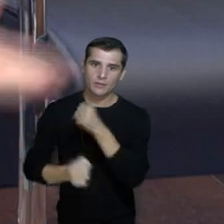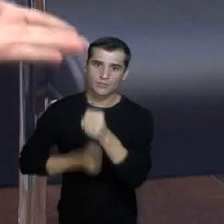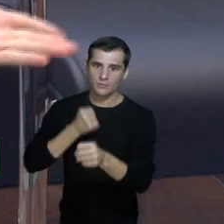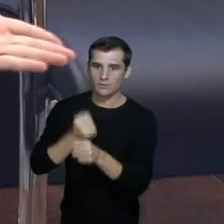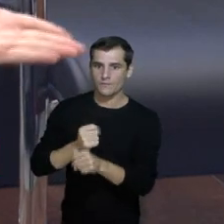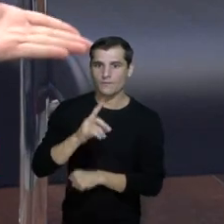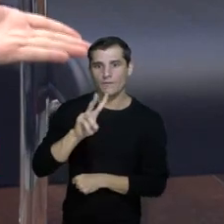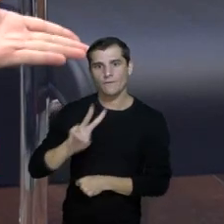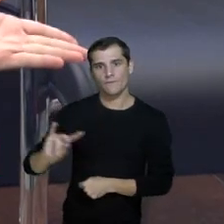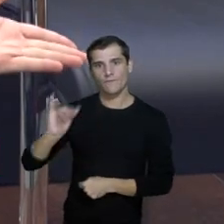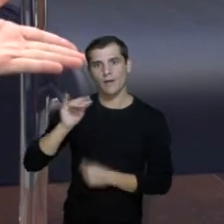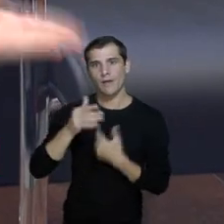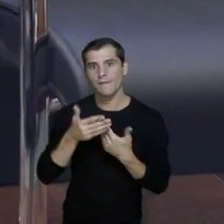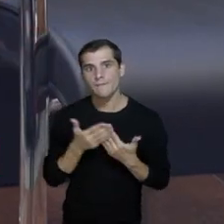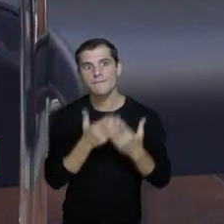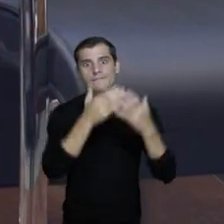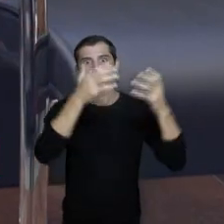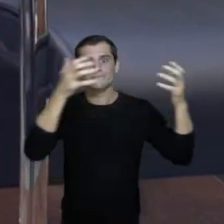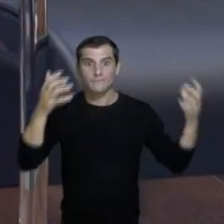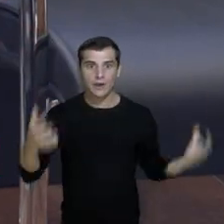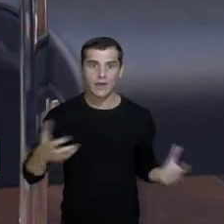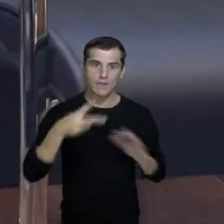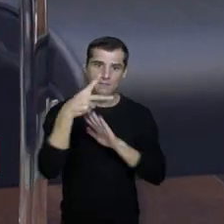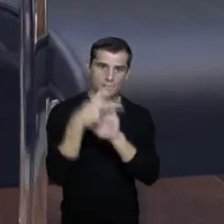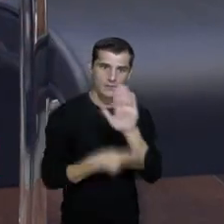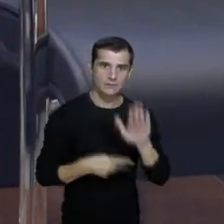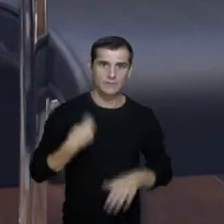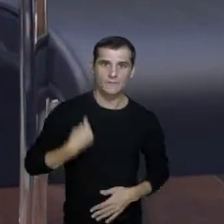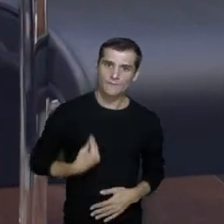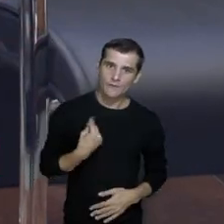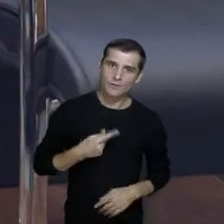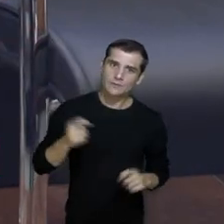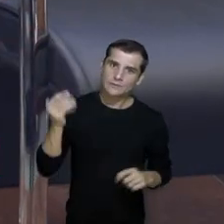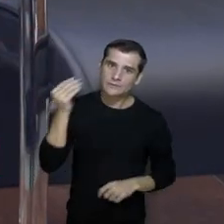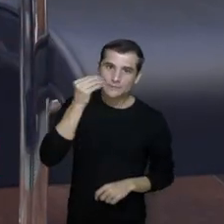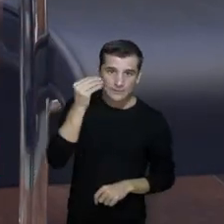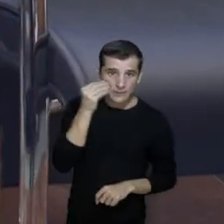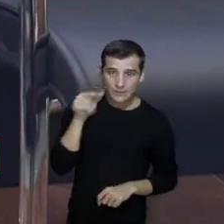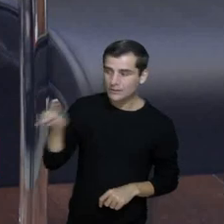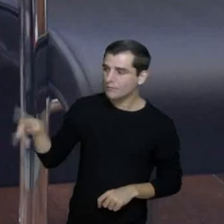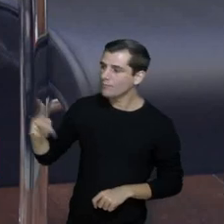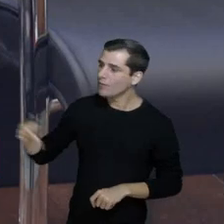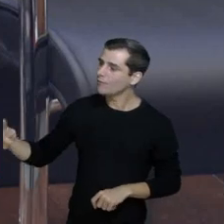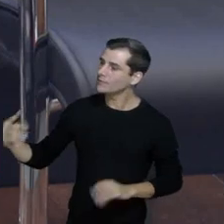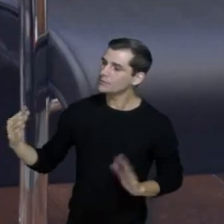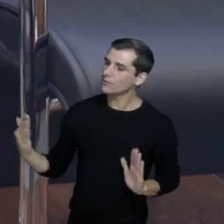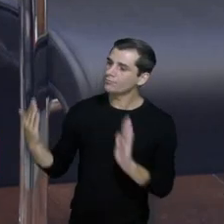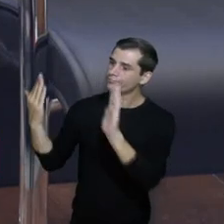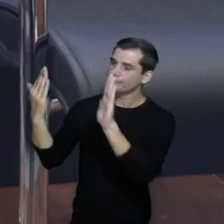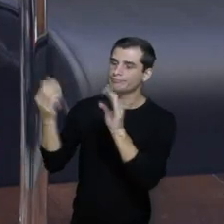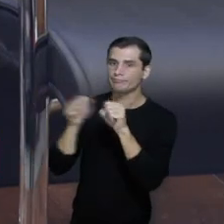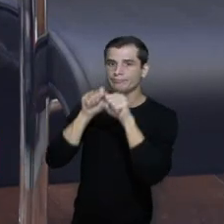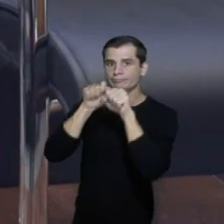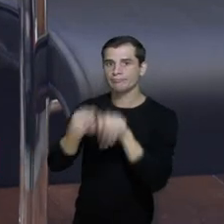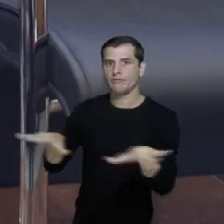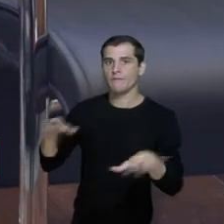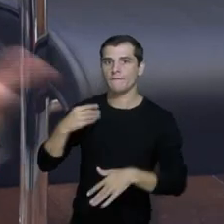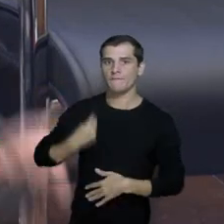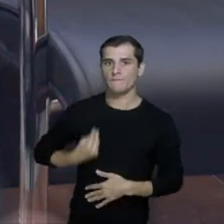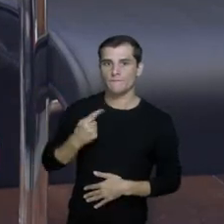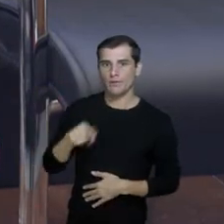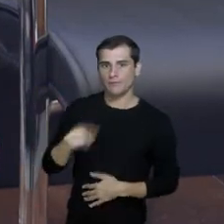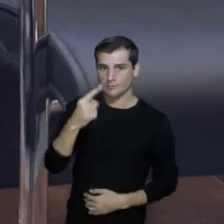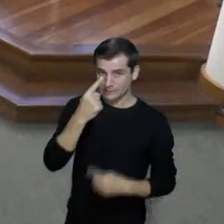Eh como o Dr Afonso falou eh tentando alcançar os professores né num trabalho de multiplicação dessa ideia tão